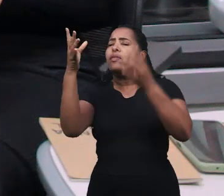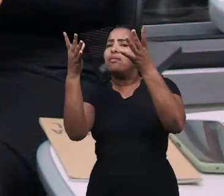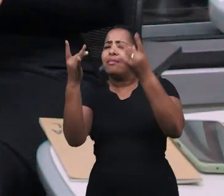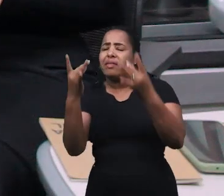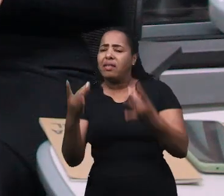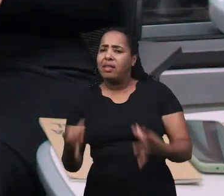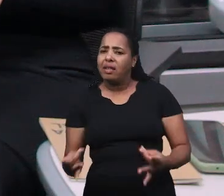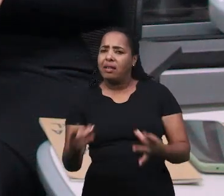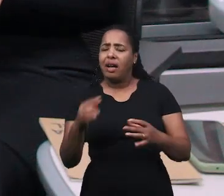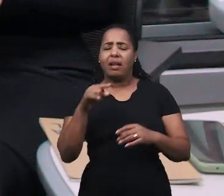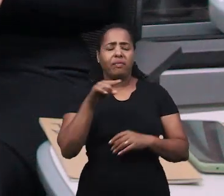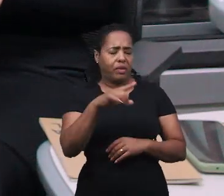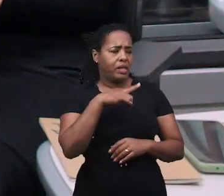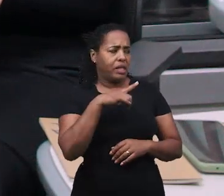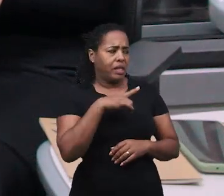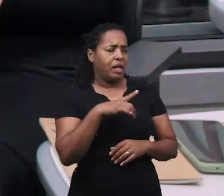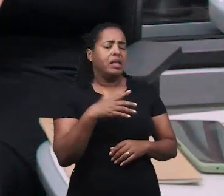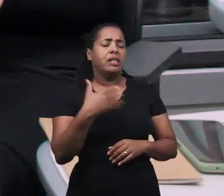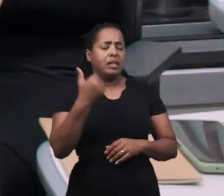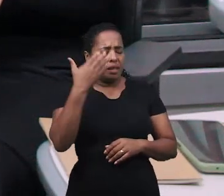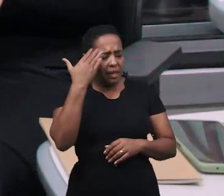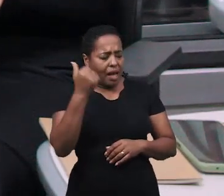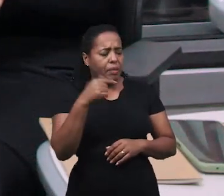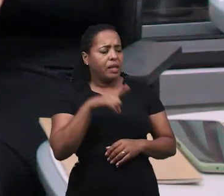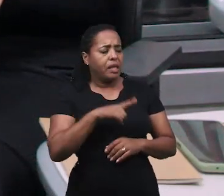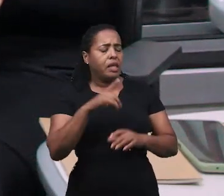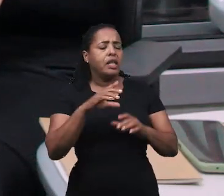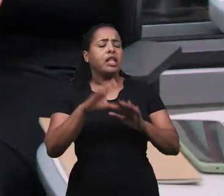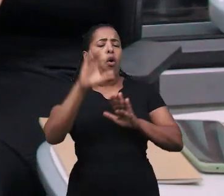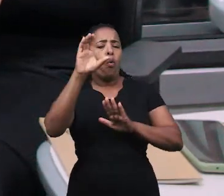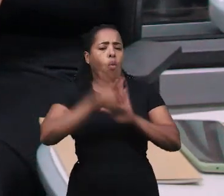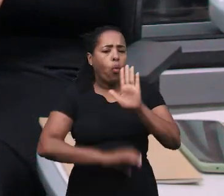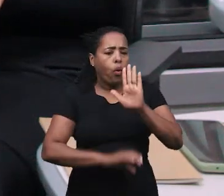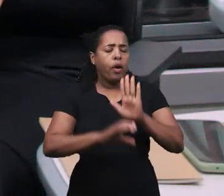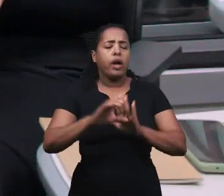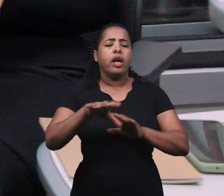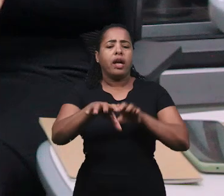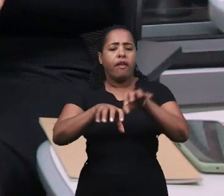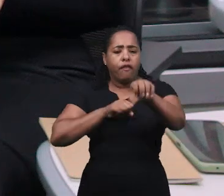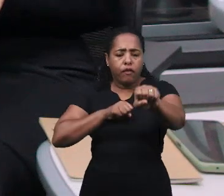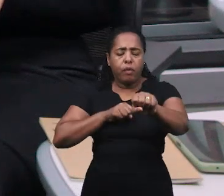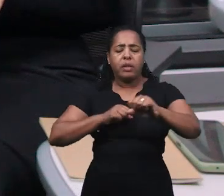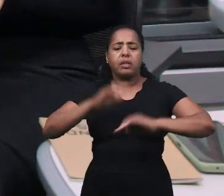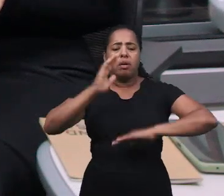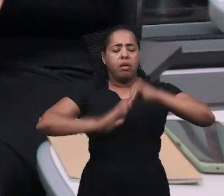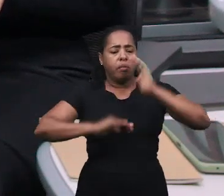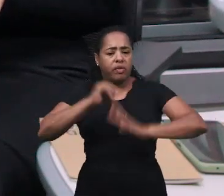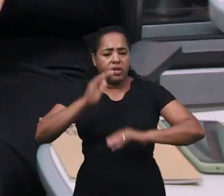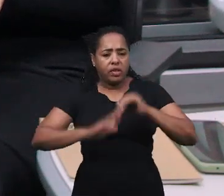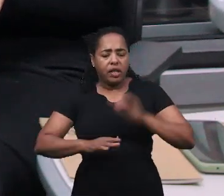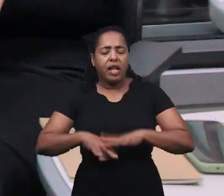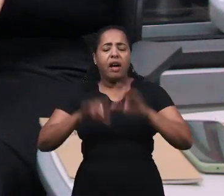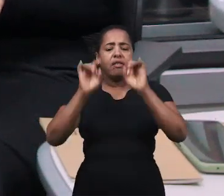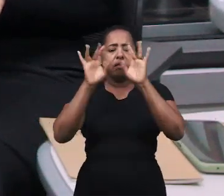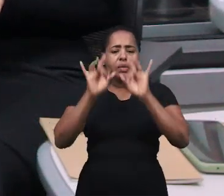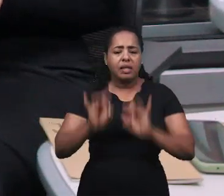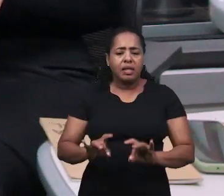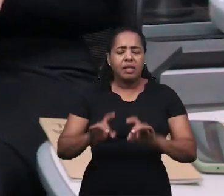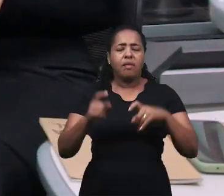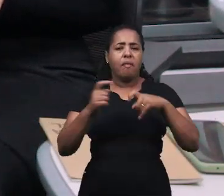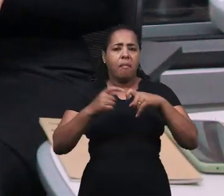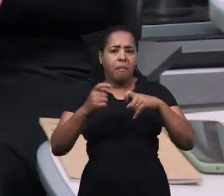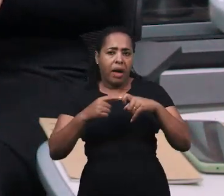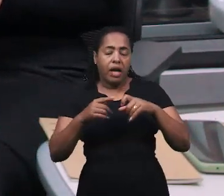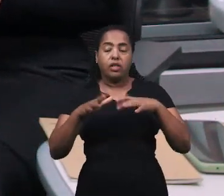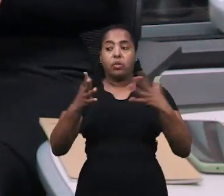outros detalhes que você leva em consideração? Você já falou que leva em consideração o currículo, ou seja, a formação profissional, a especialidade médica,